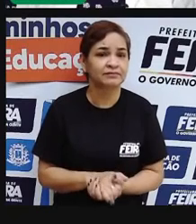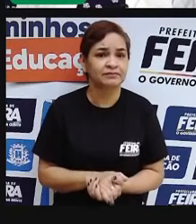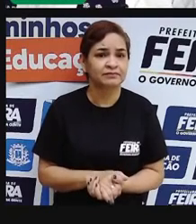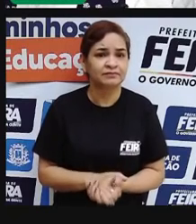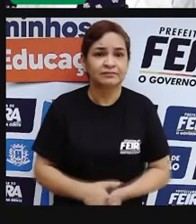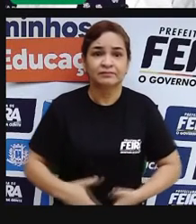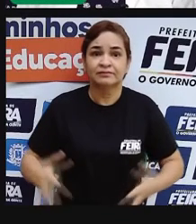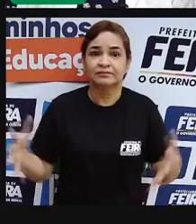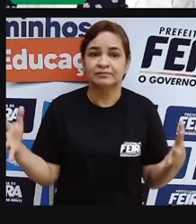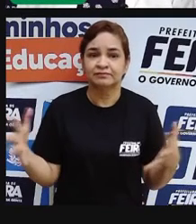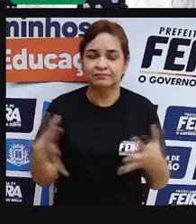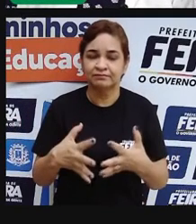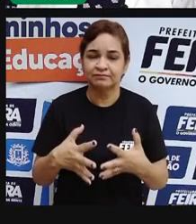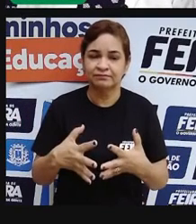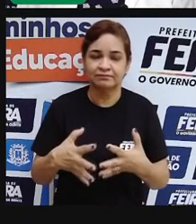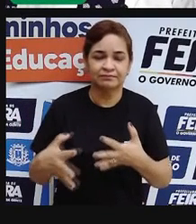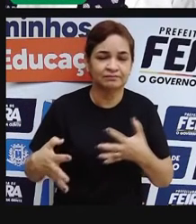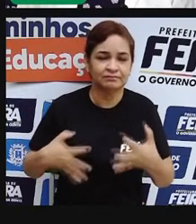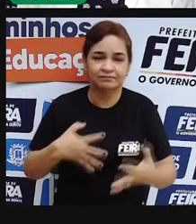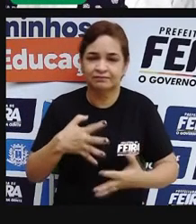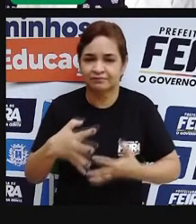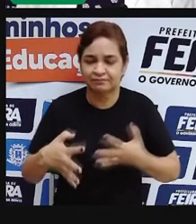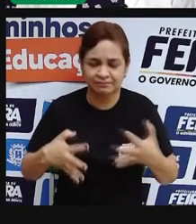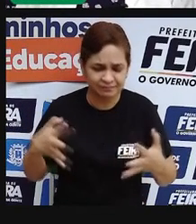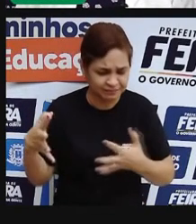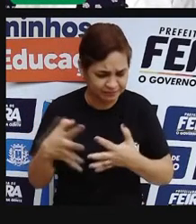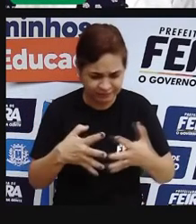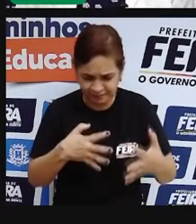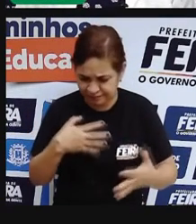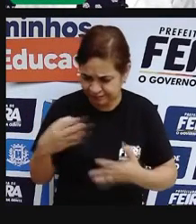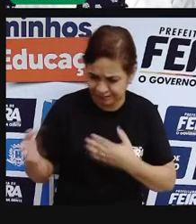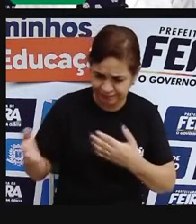discussão servia feito água na chaleira